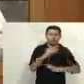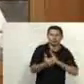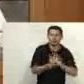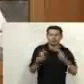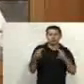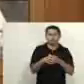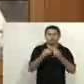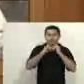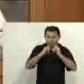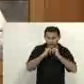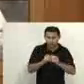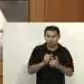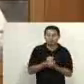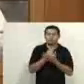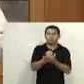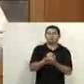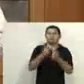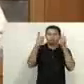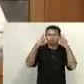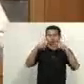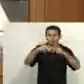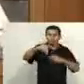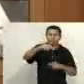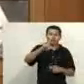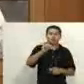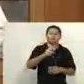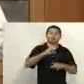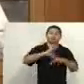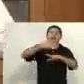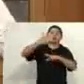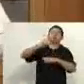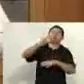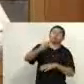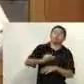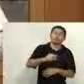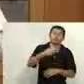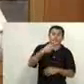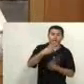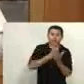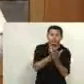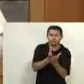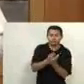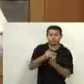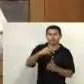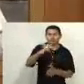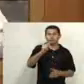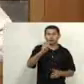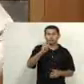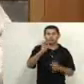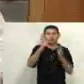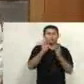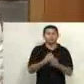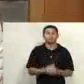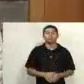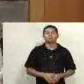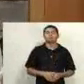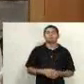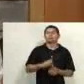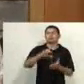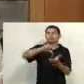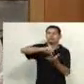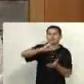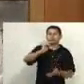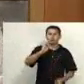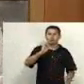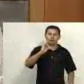conjunto de dados ele pode oscilar naturalmente entre média mais ou menos desvio padrão, certo? Né? Boquira Bahia